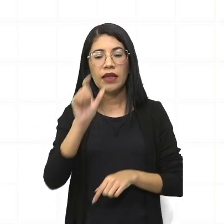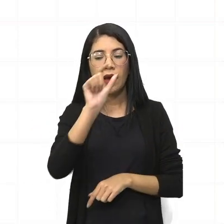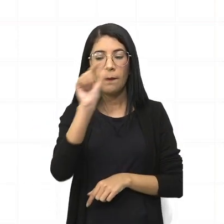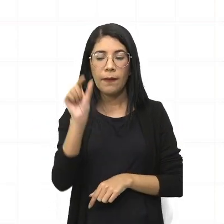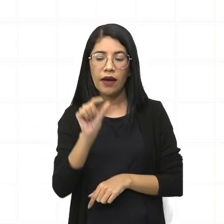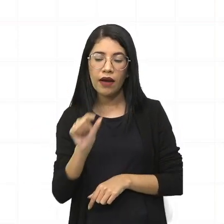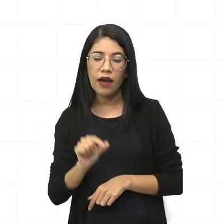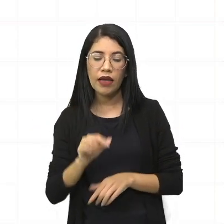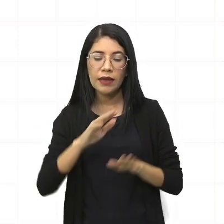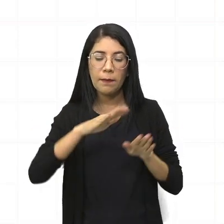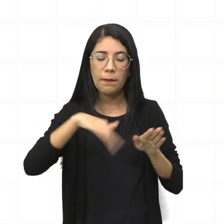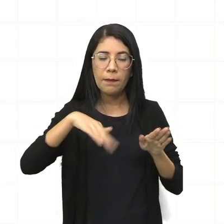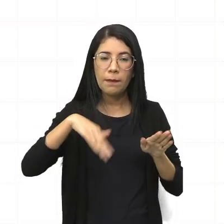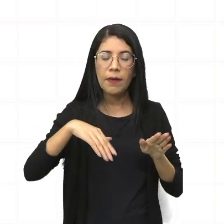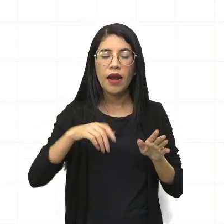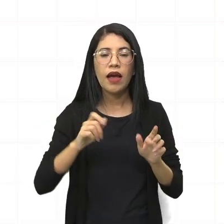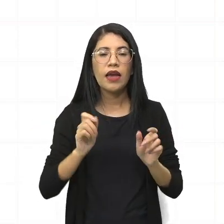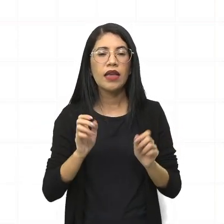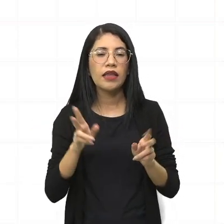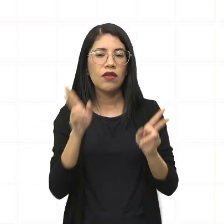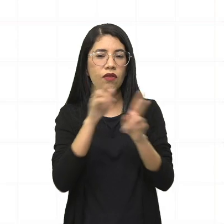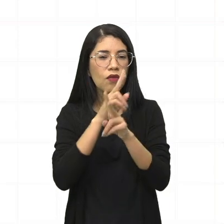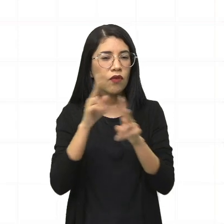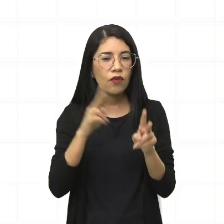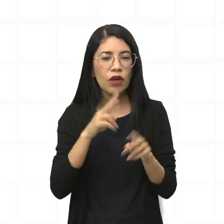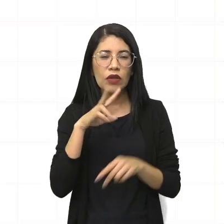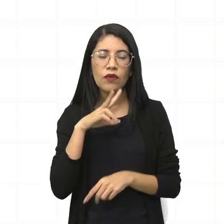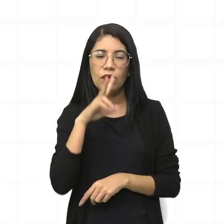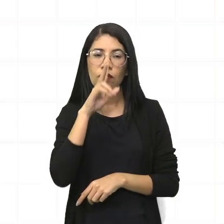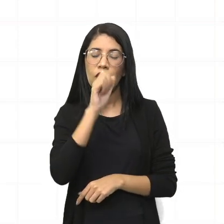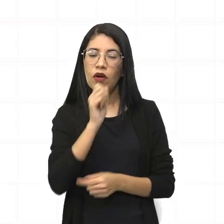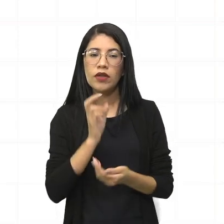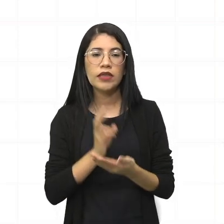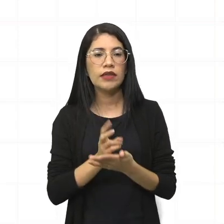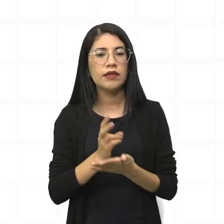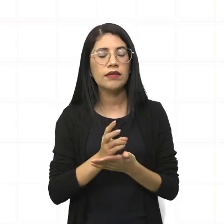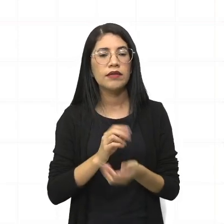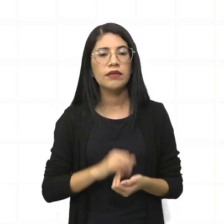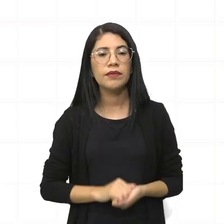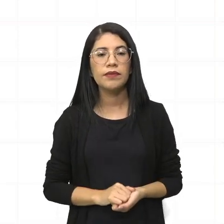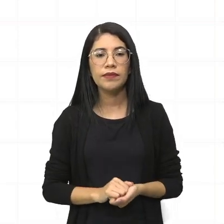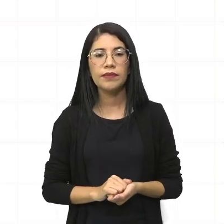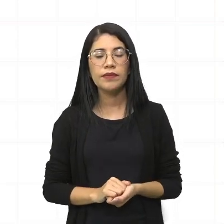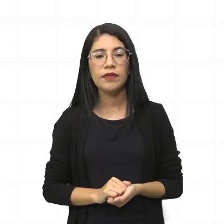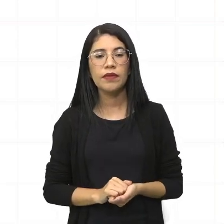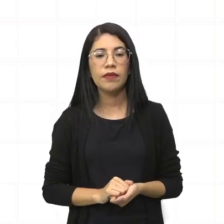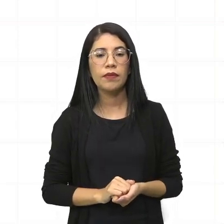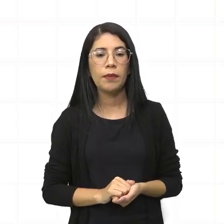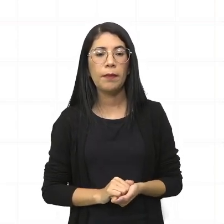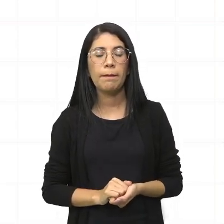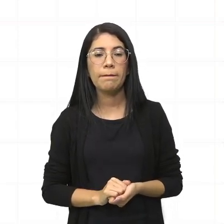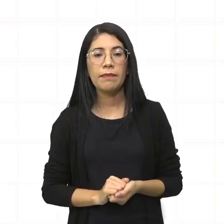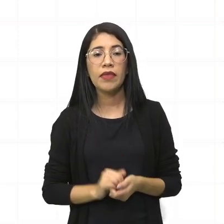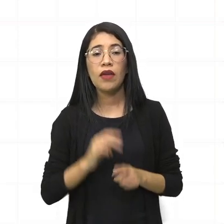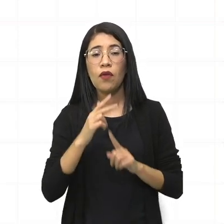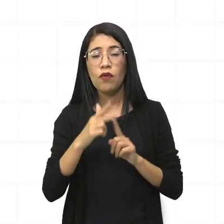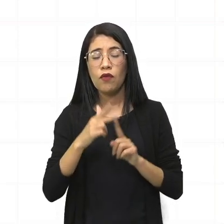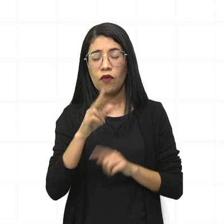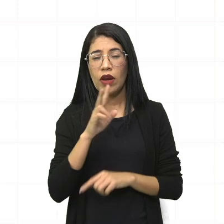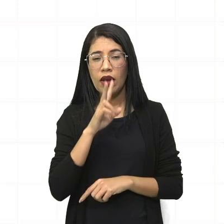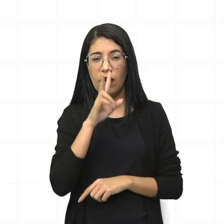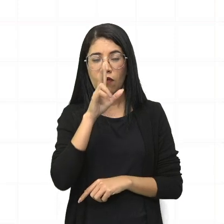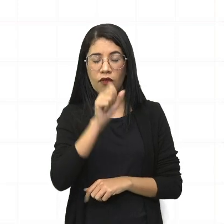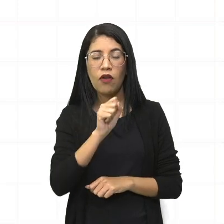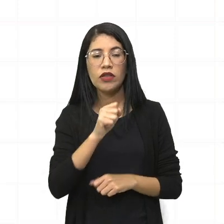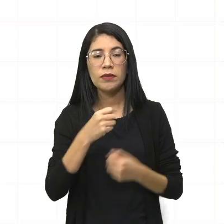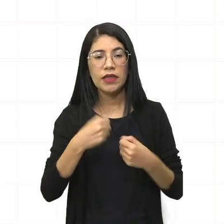costas, né, onde o vento ele ali aparece de forma constante, ele ocorre de forma constante e forte o suficiente para girar